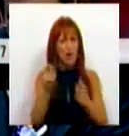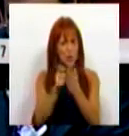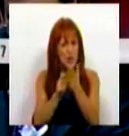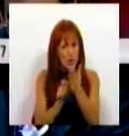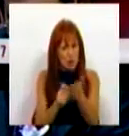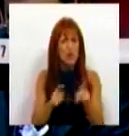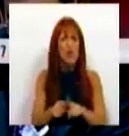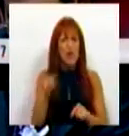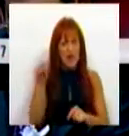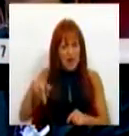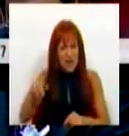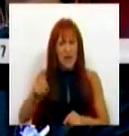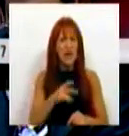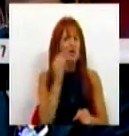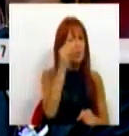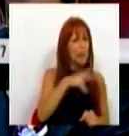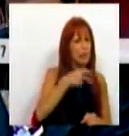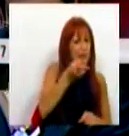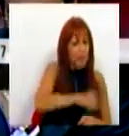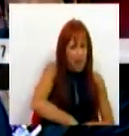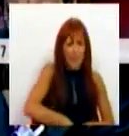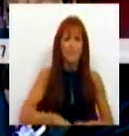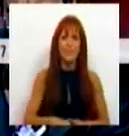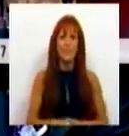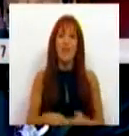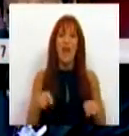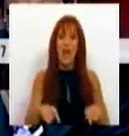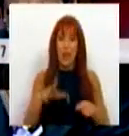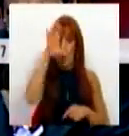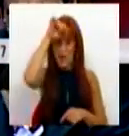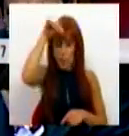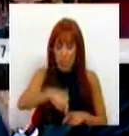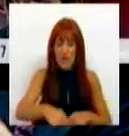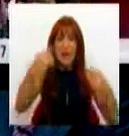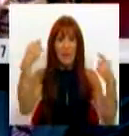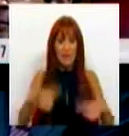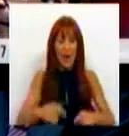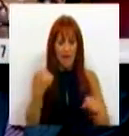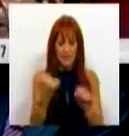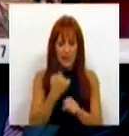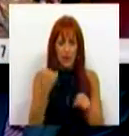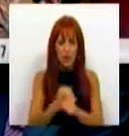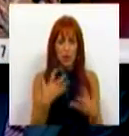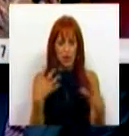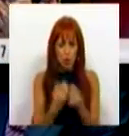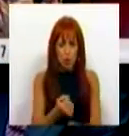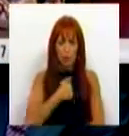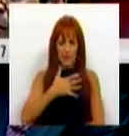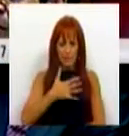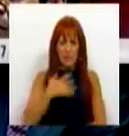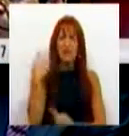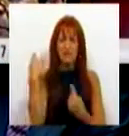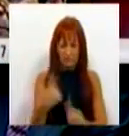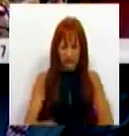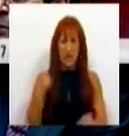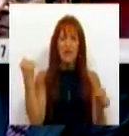indicadores, quer do INE, quer do Banco de Portugal. Este Governo está a trabalhar com as empresas,